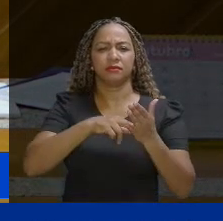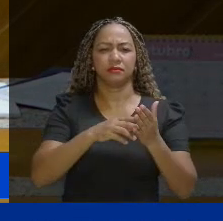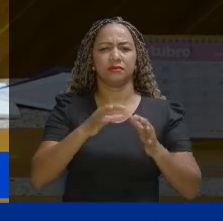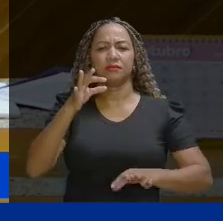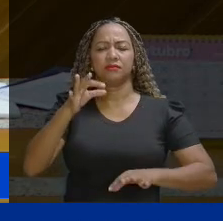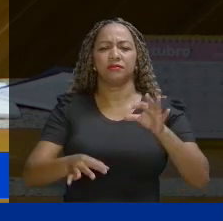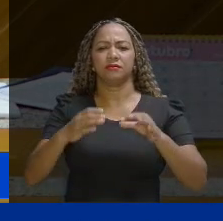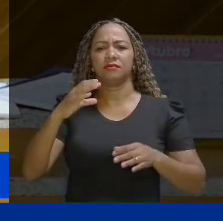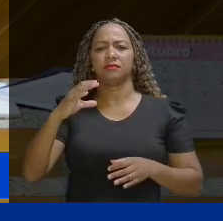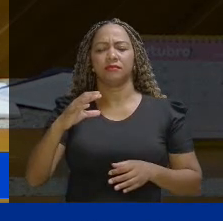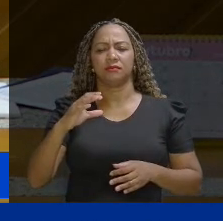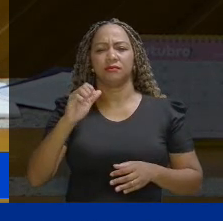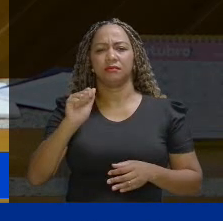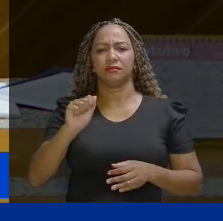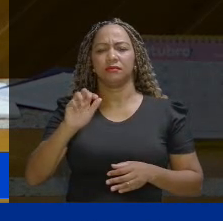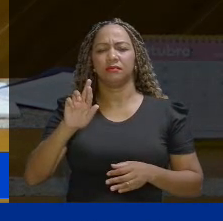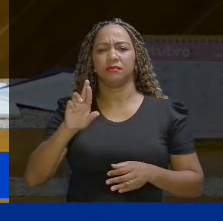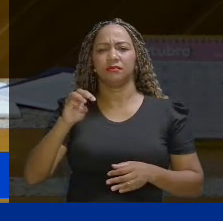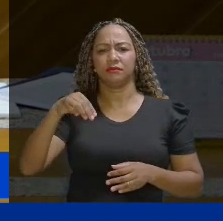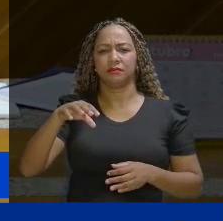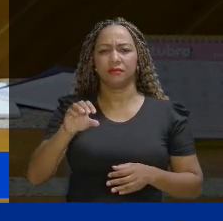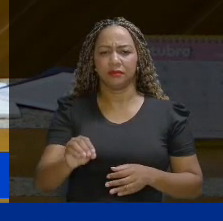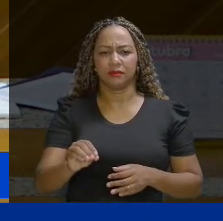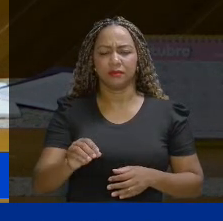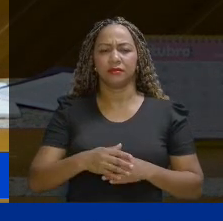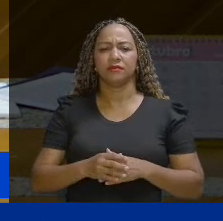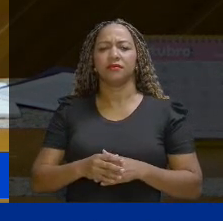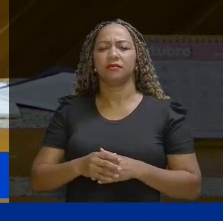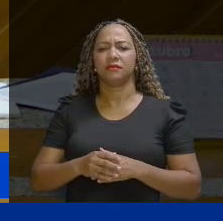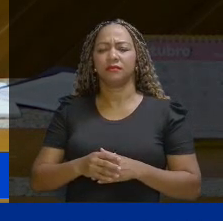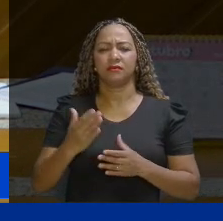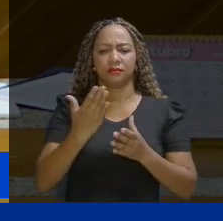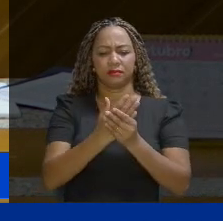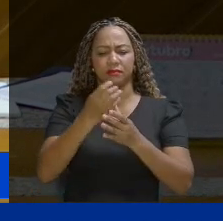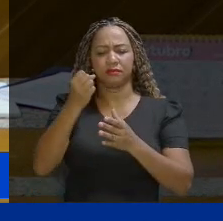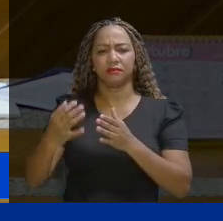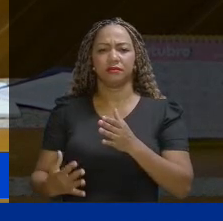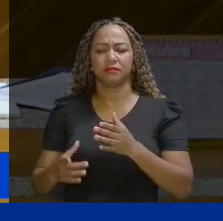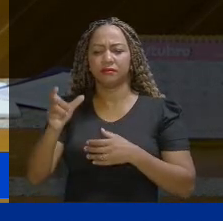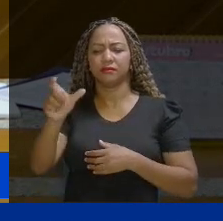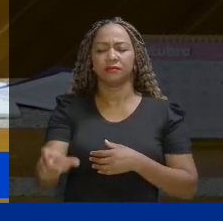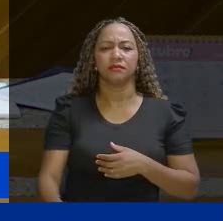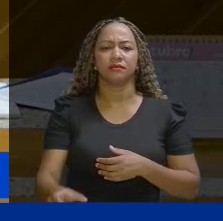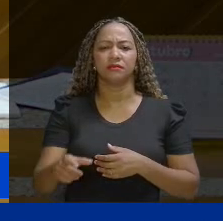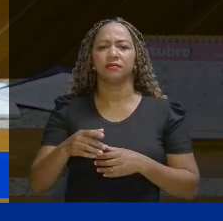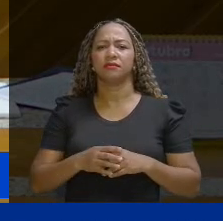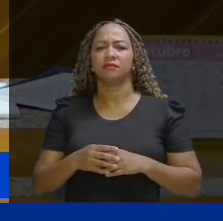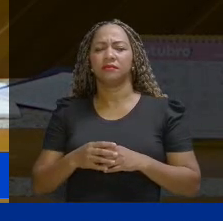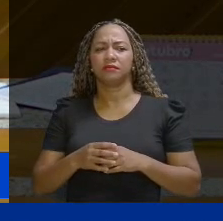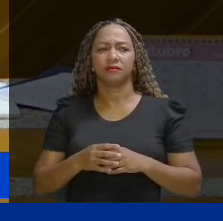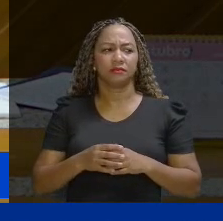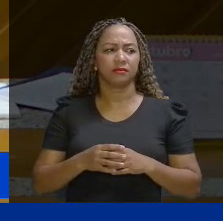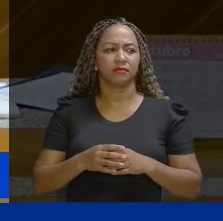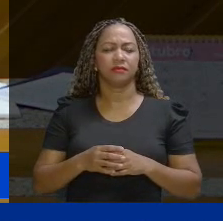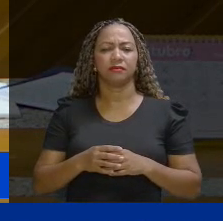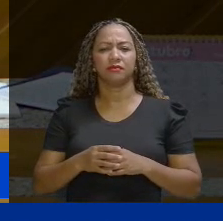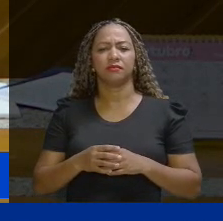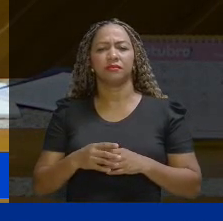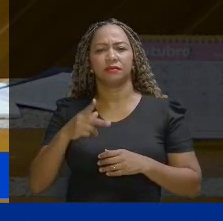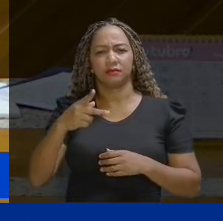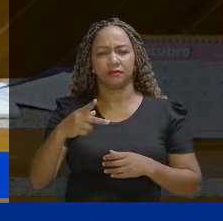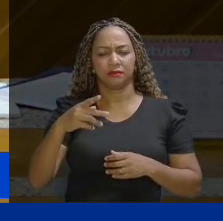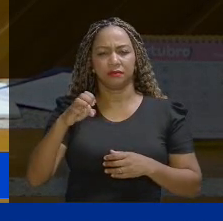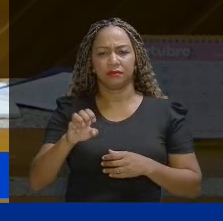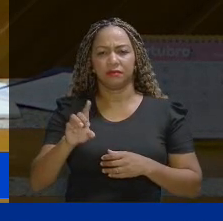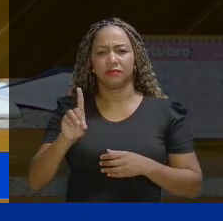juiz Carmo Antônio, embargante Jaime da Silva Pérez, Paulo Paranaguá Lima da Silva, e embargado Pedro